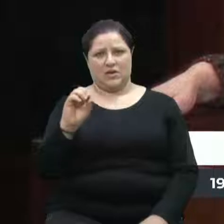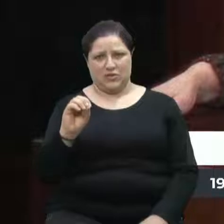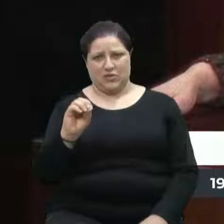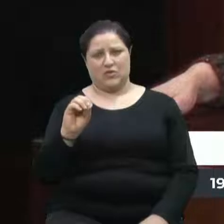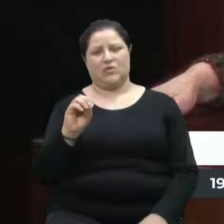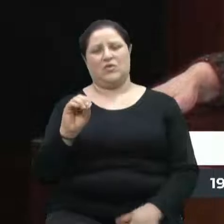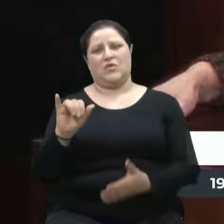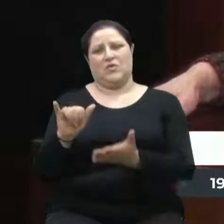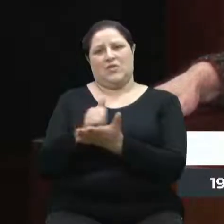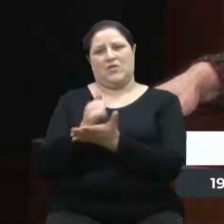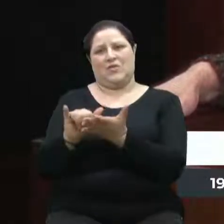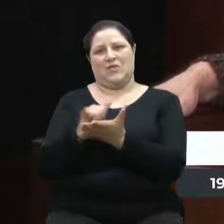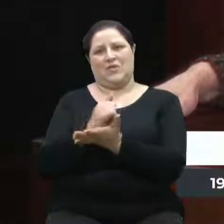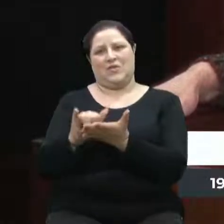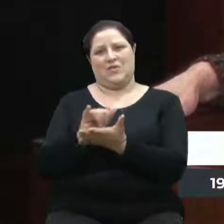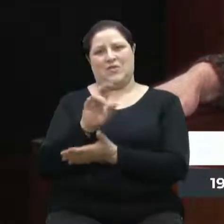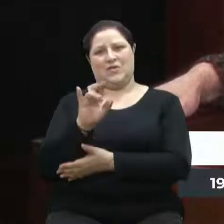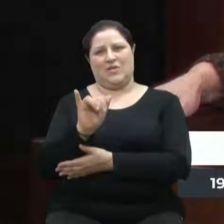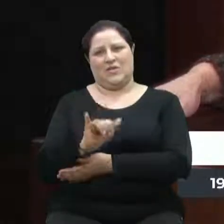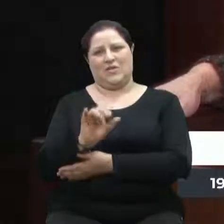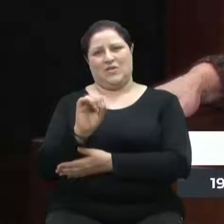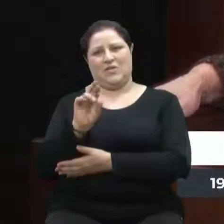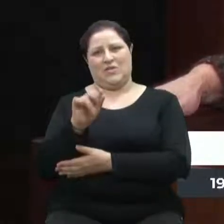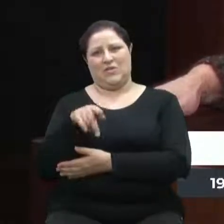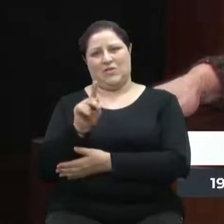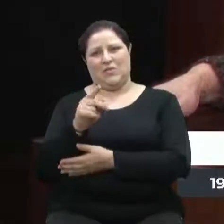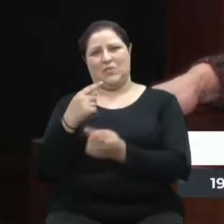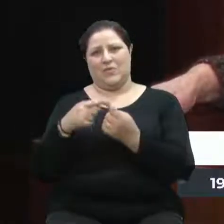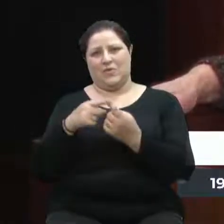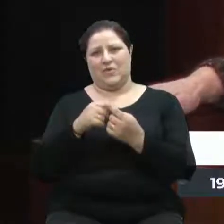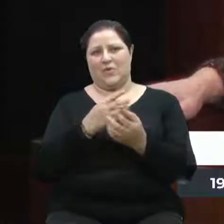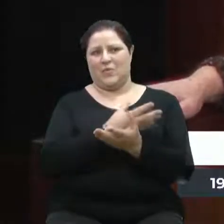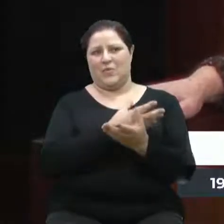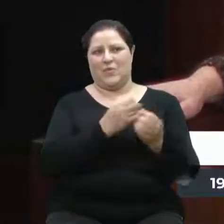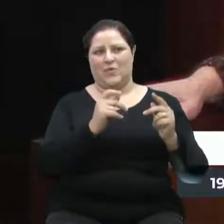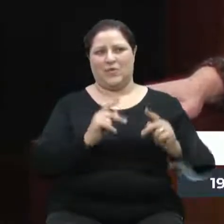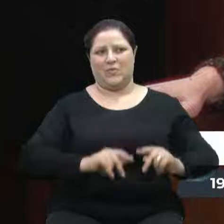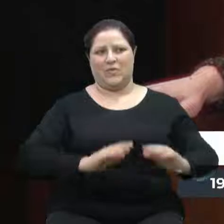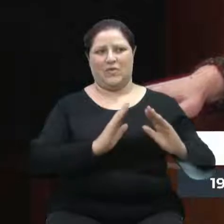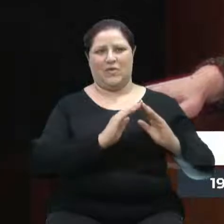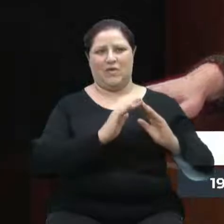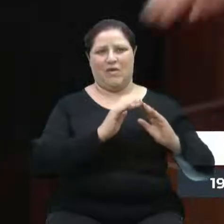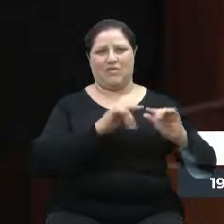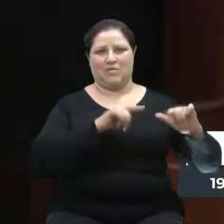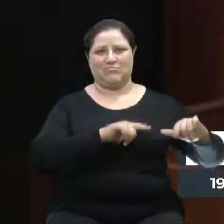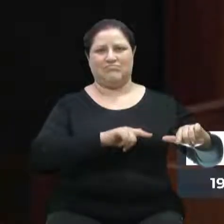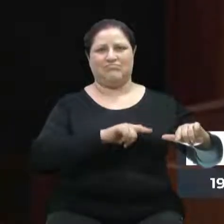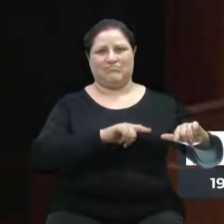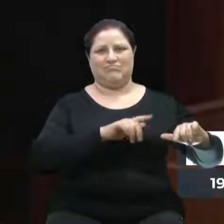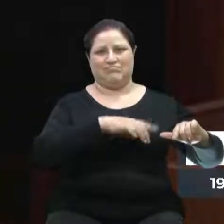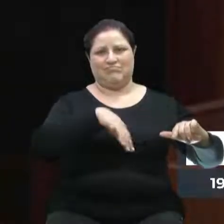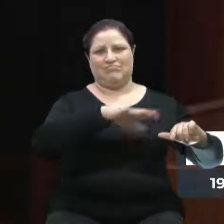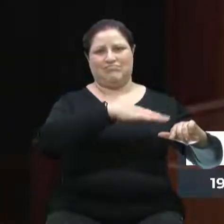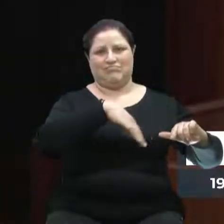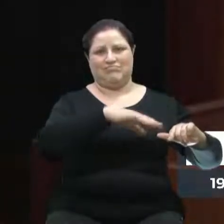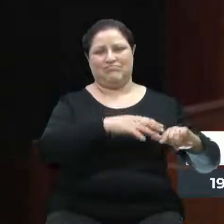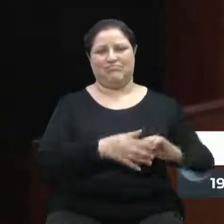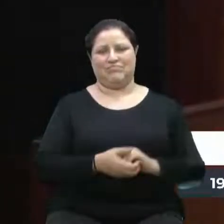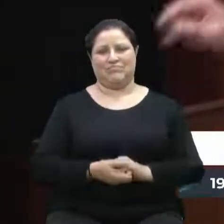possível tanto habitante numa região. O que nós temos aqui?